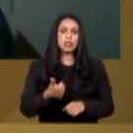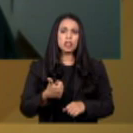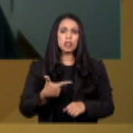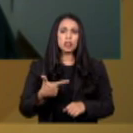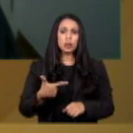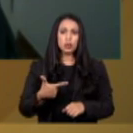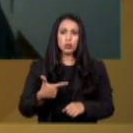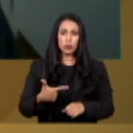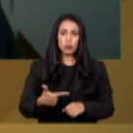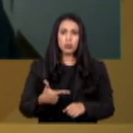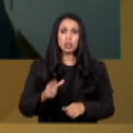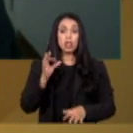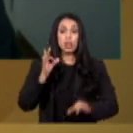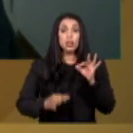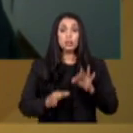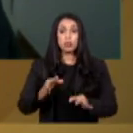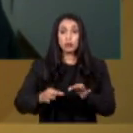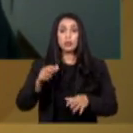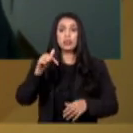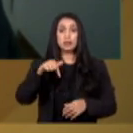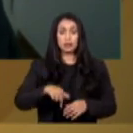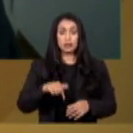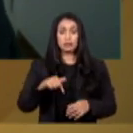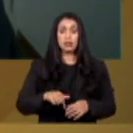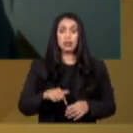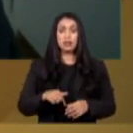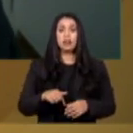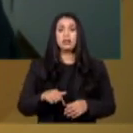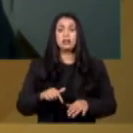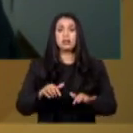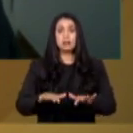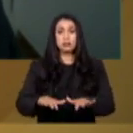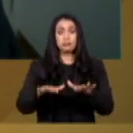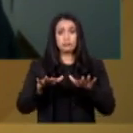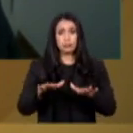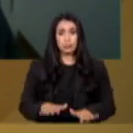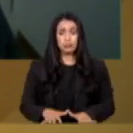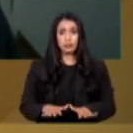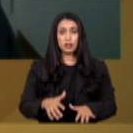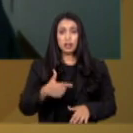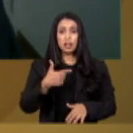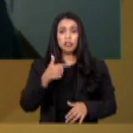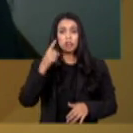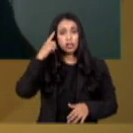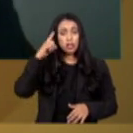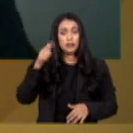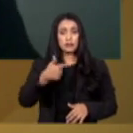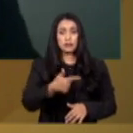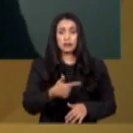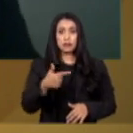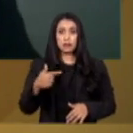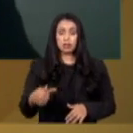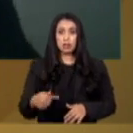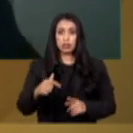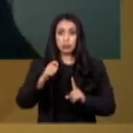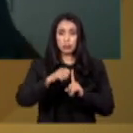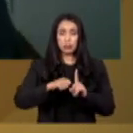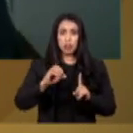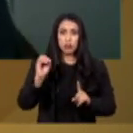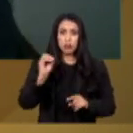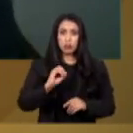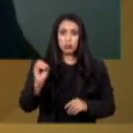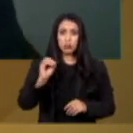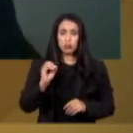ação nossa tribunal pleno e 27 de outubro 2011 da relatoria do eminente